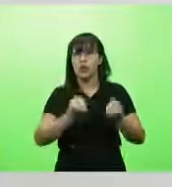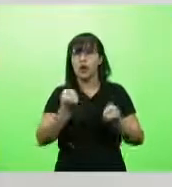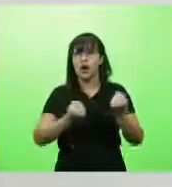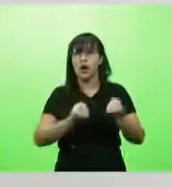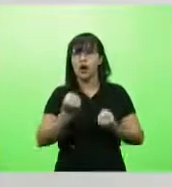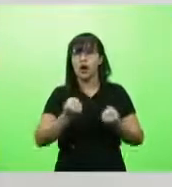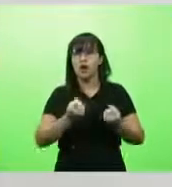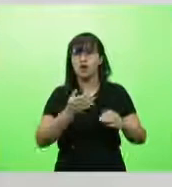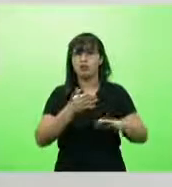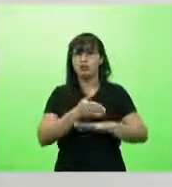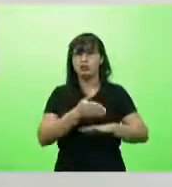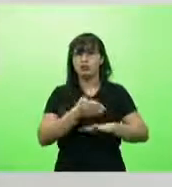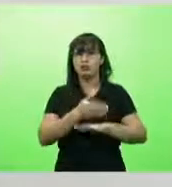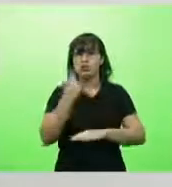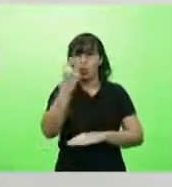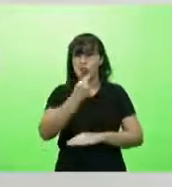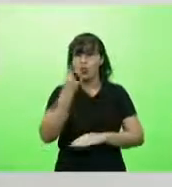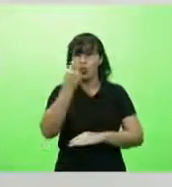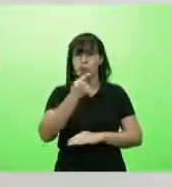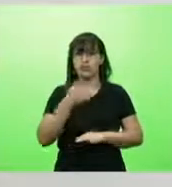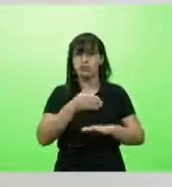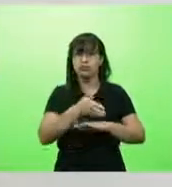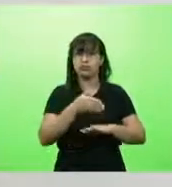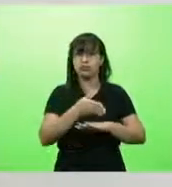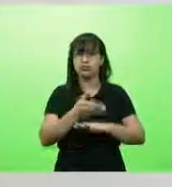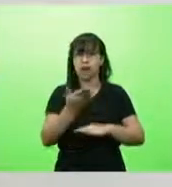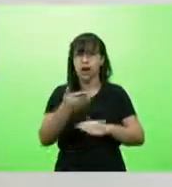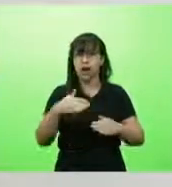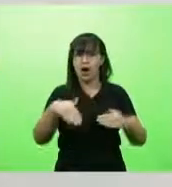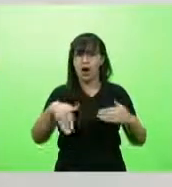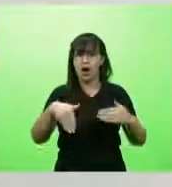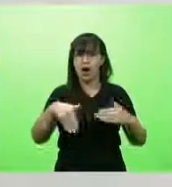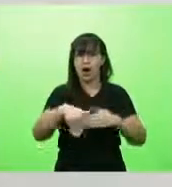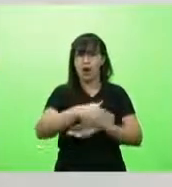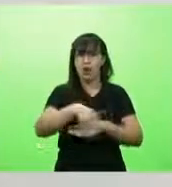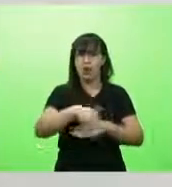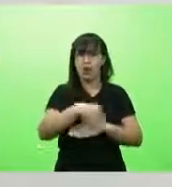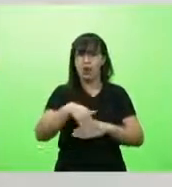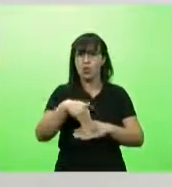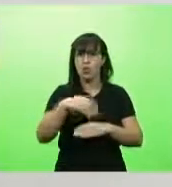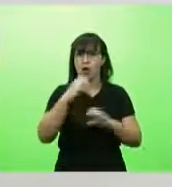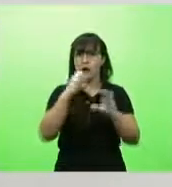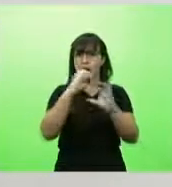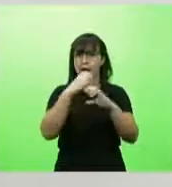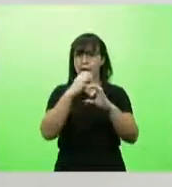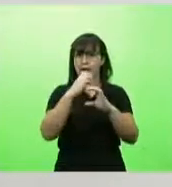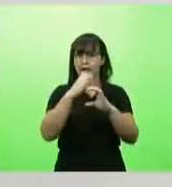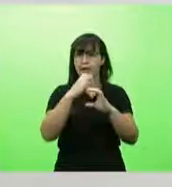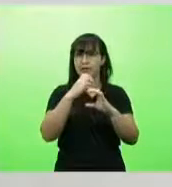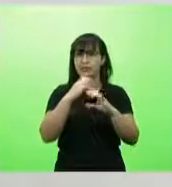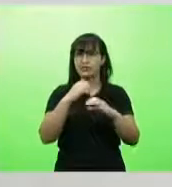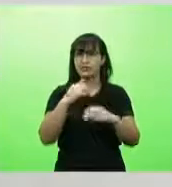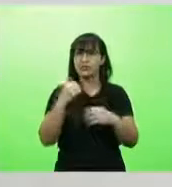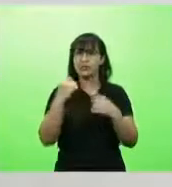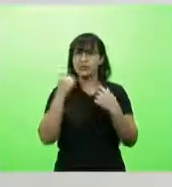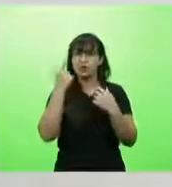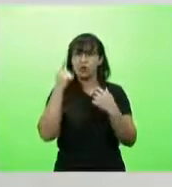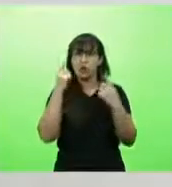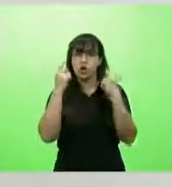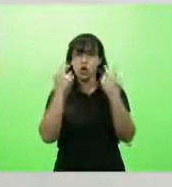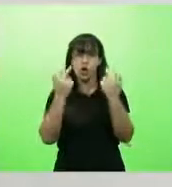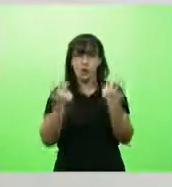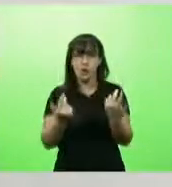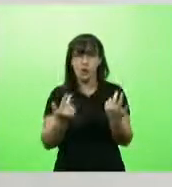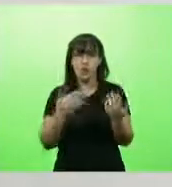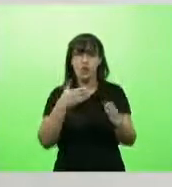por hora em uma determinada rua a partir das câmeras de monitoramento. E num dia normal passaram